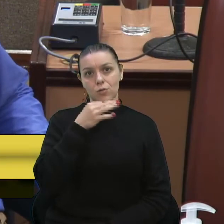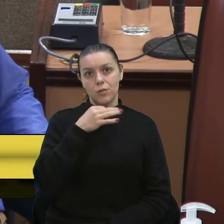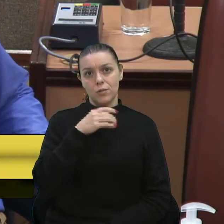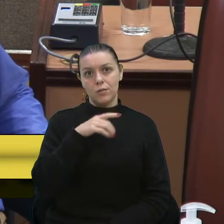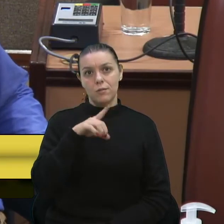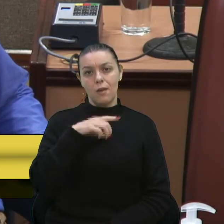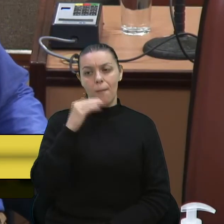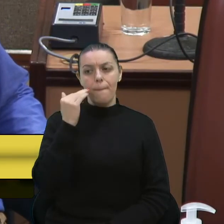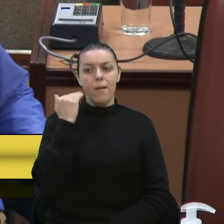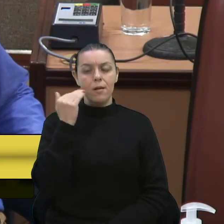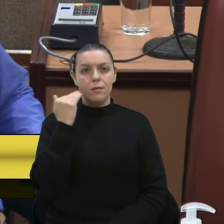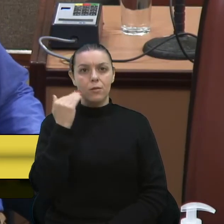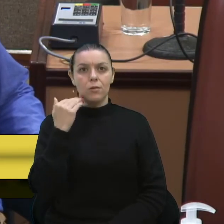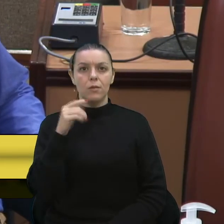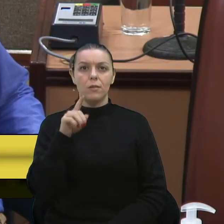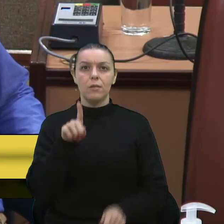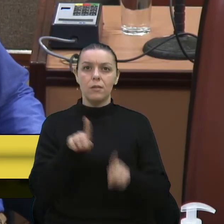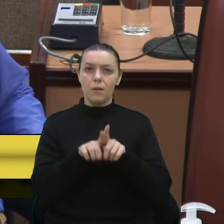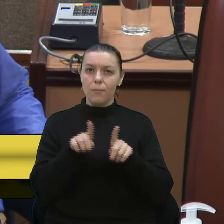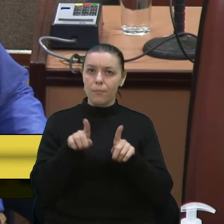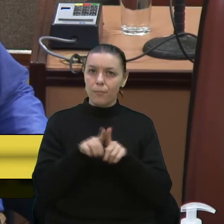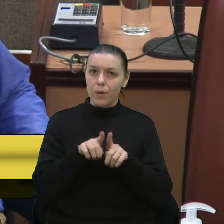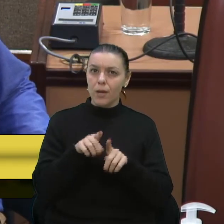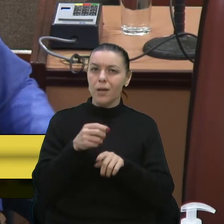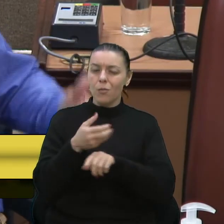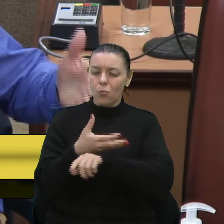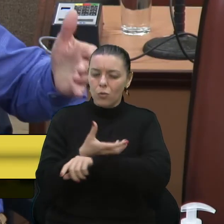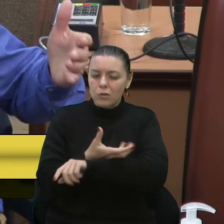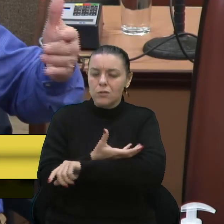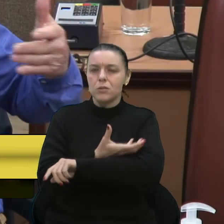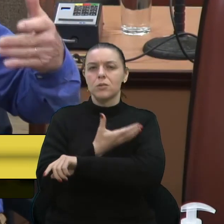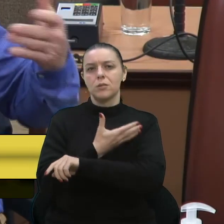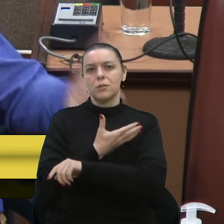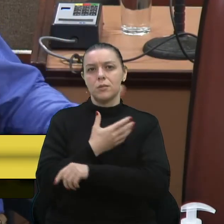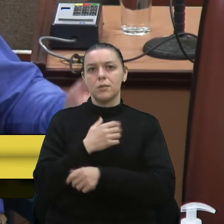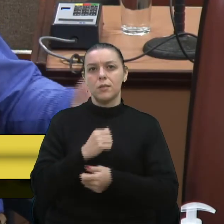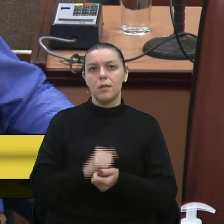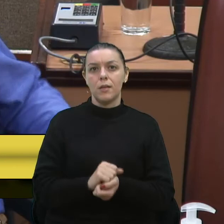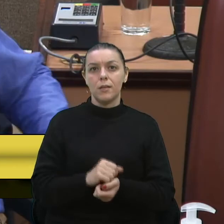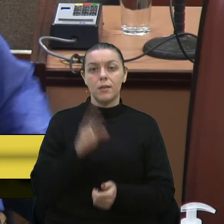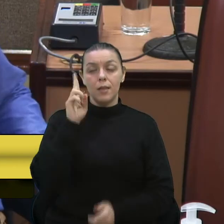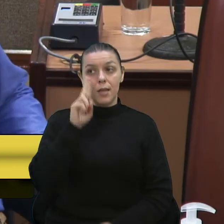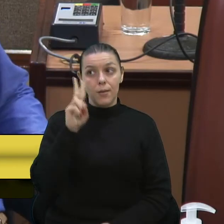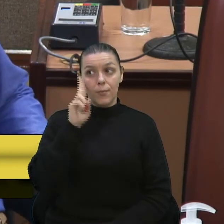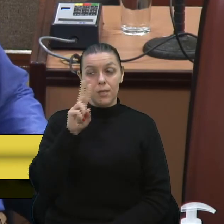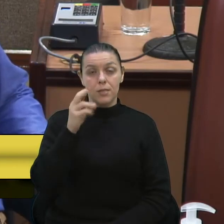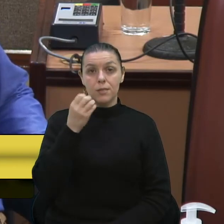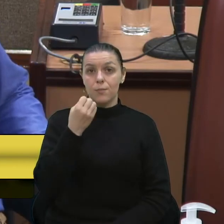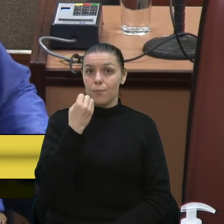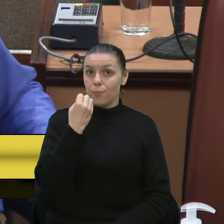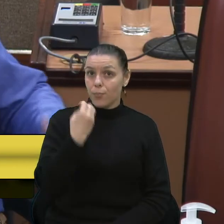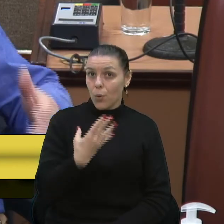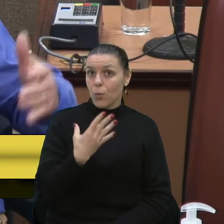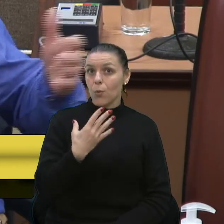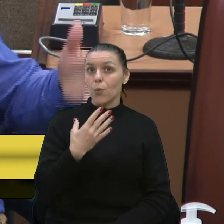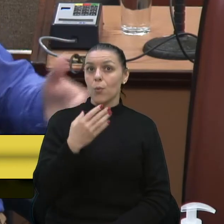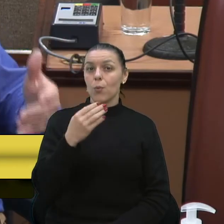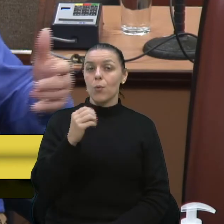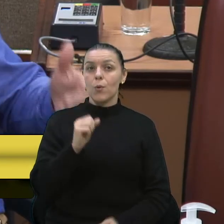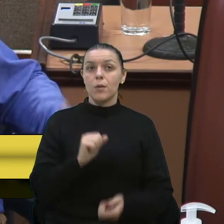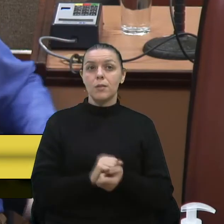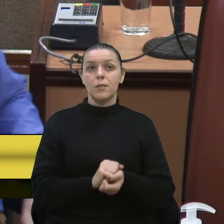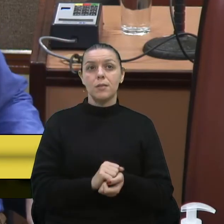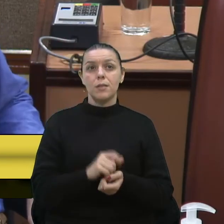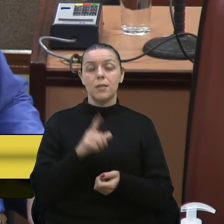da Marisol, também emocionada. Então, lembranças boas do Cancian, que ele se